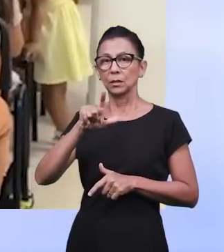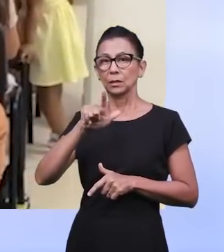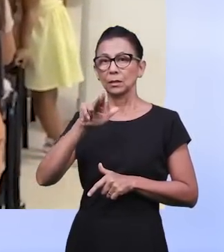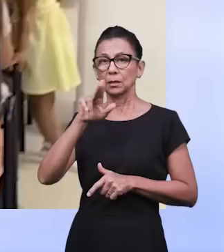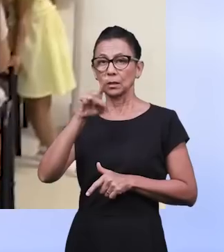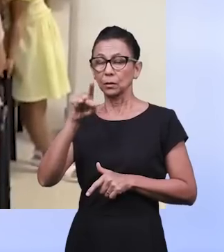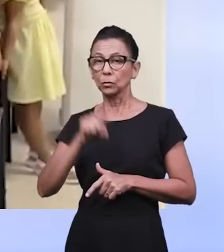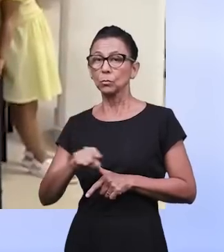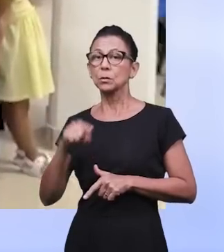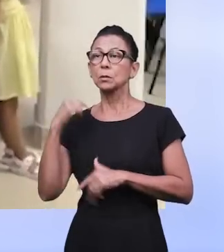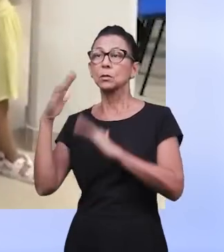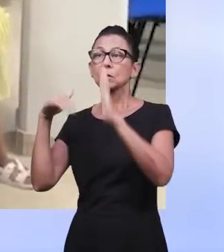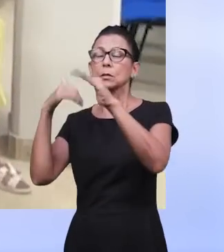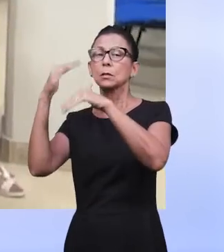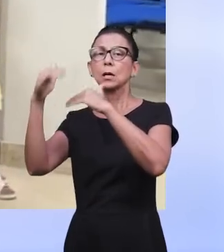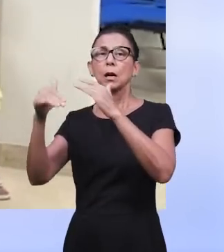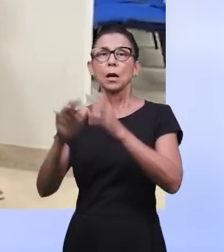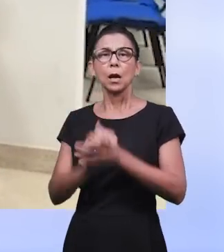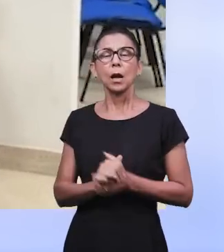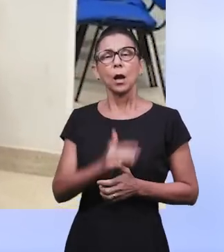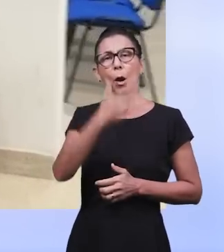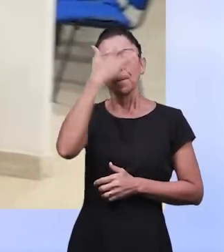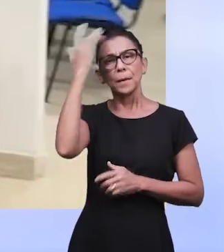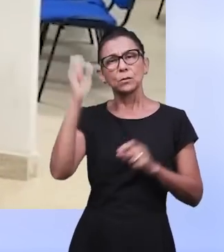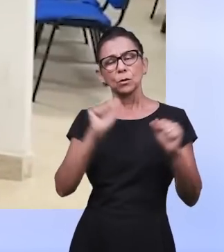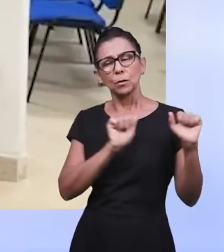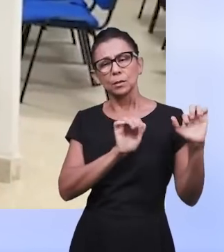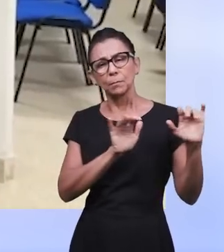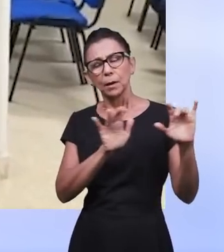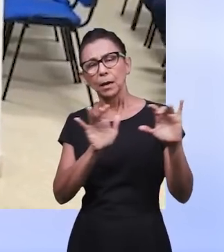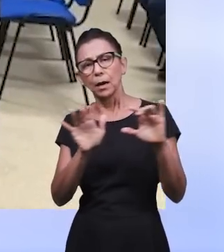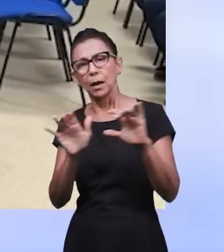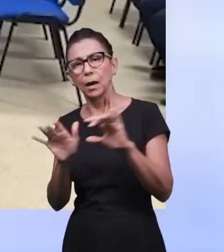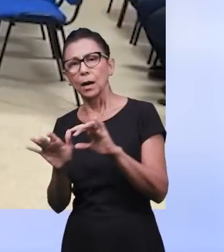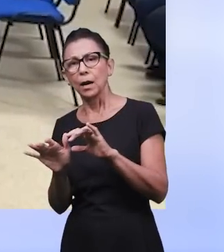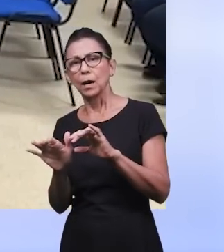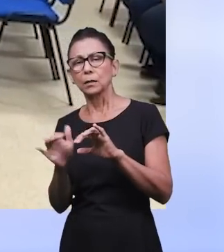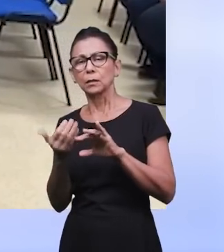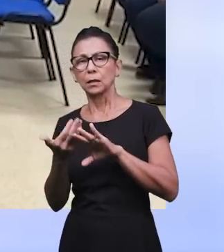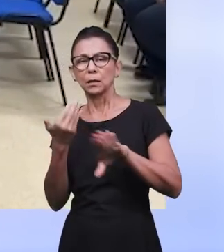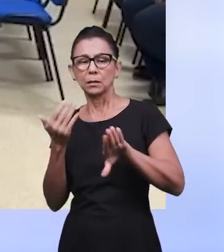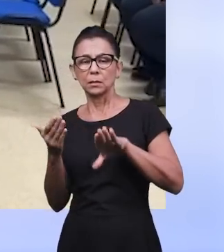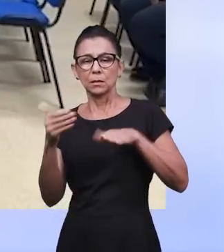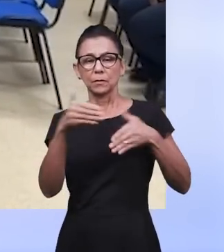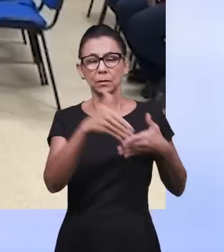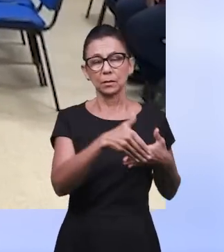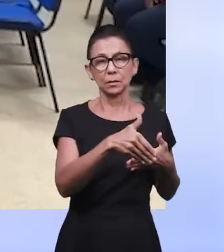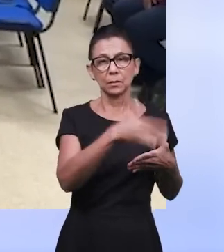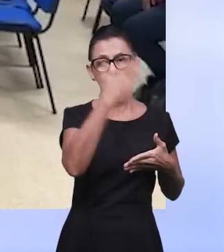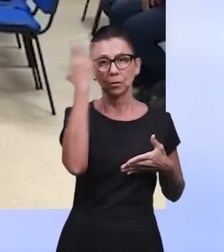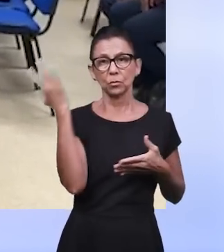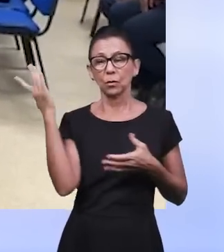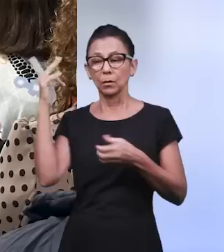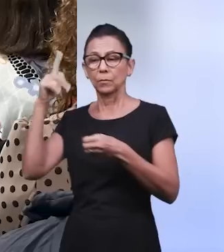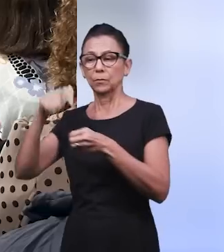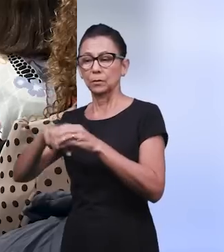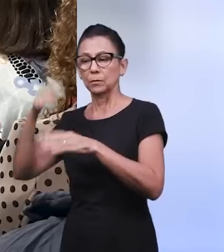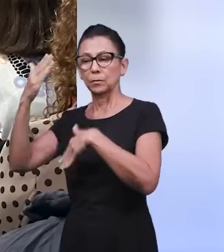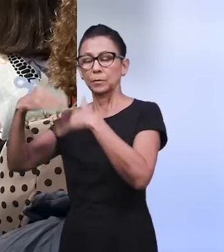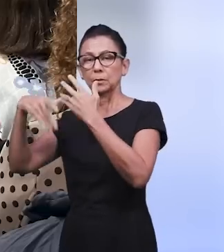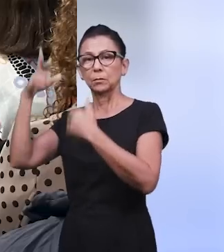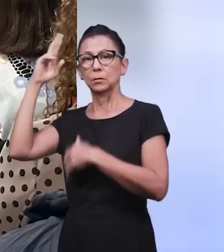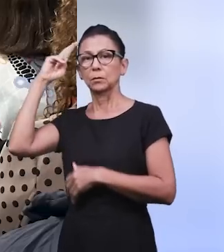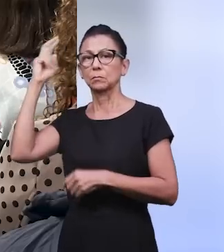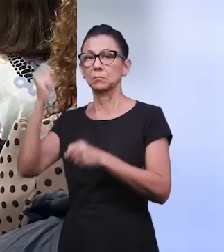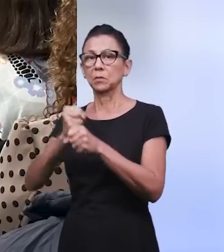vidas se agregaram. Os que estavam distantes voltaram à presença do Senhor. Isso demonstra como a obra do Espírito Santo está